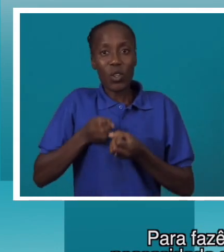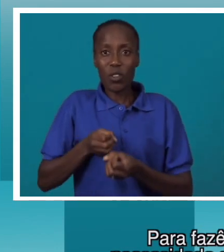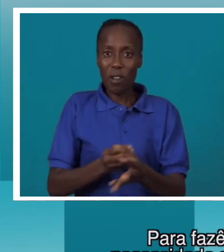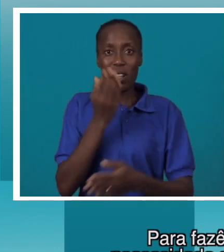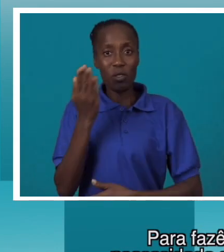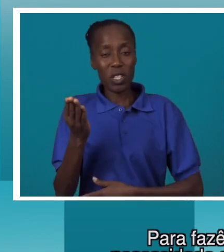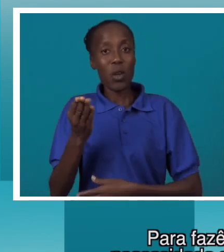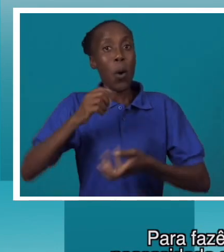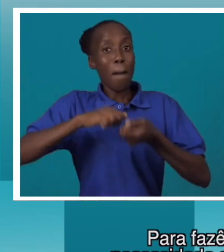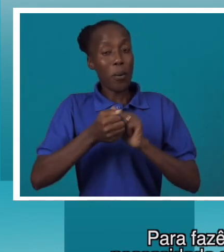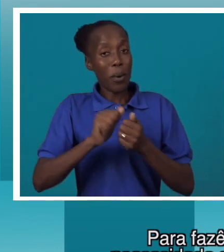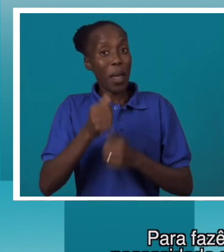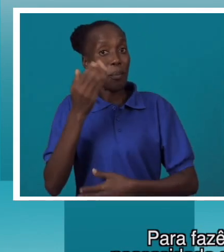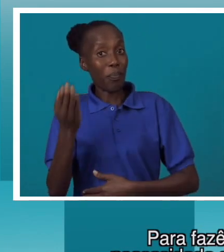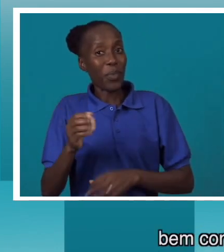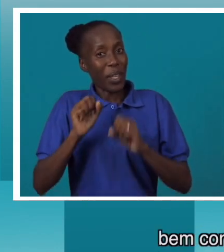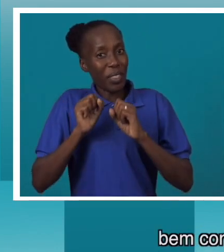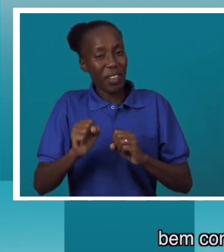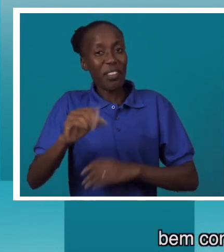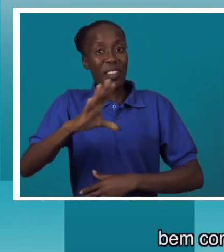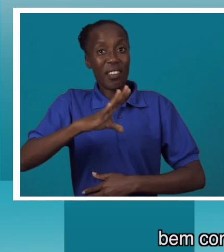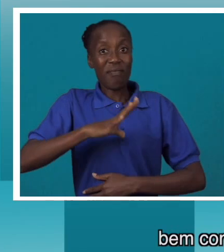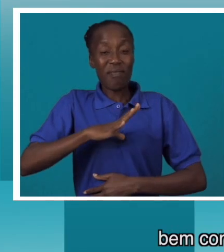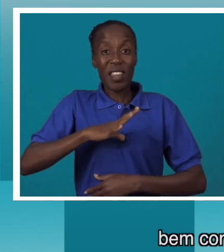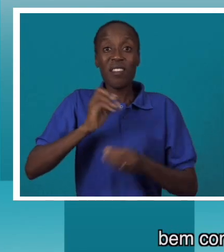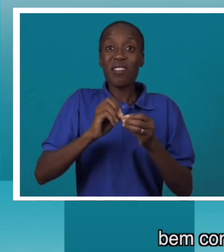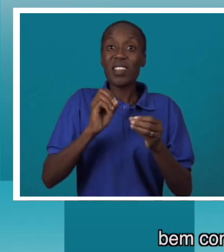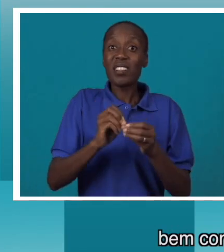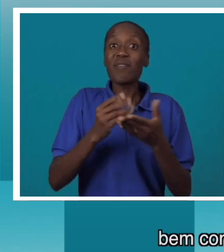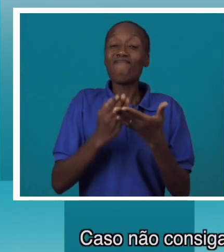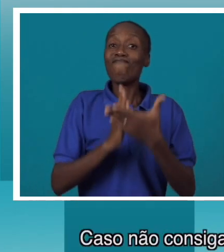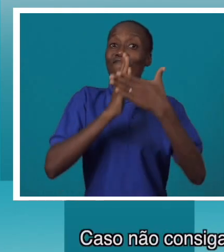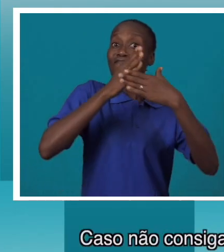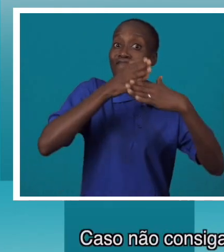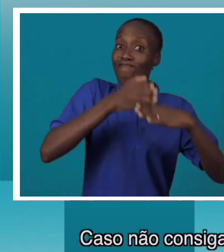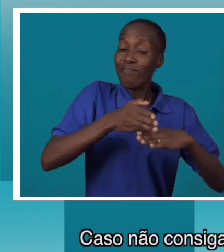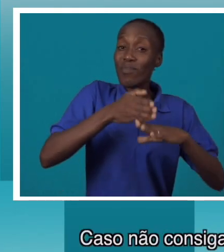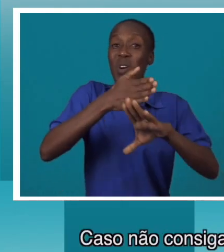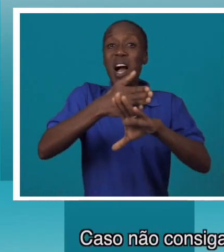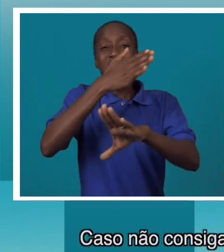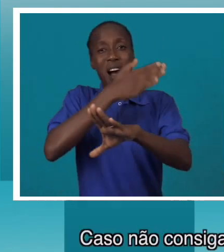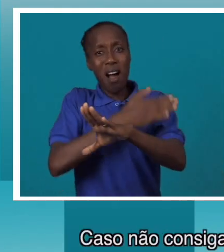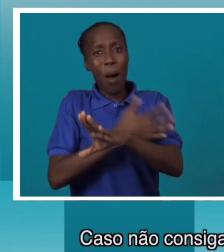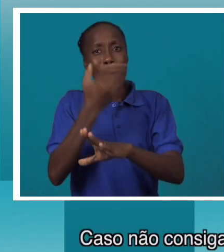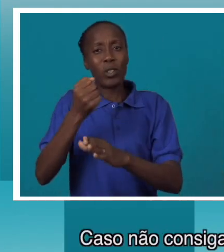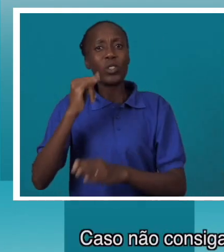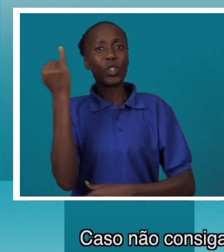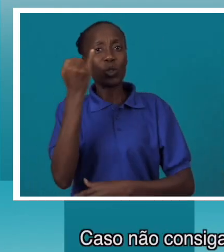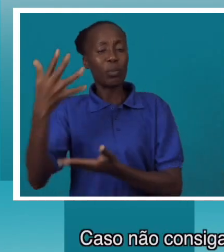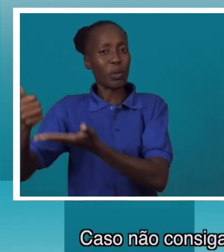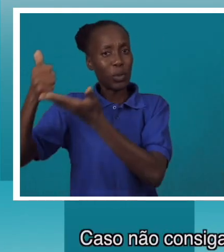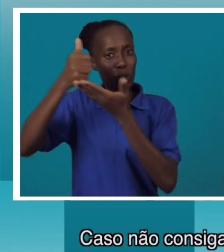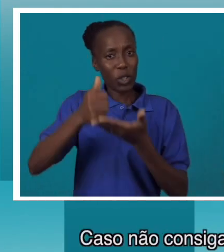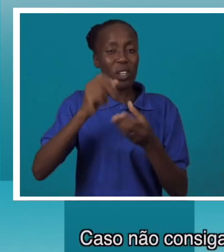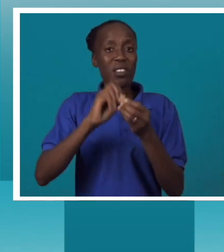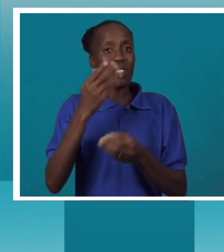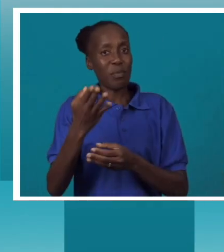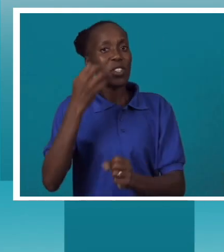de falar sobre os teus problemas e tens que ter a capacidade de intervir se não consegues há instituições que podem estar